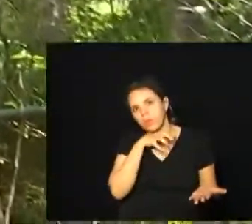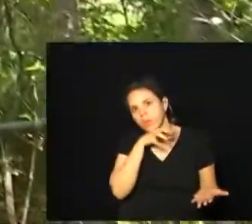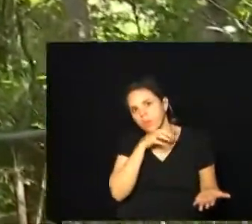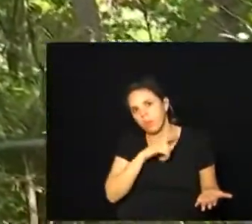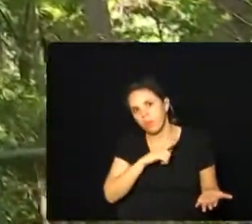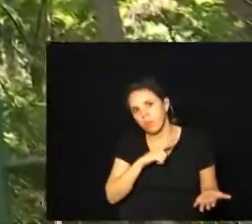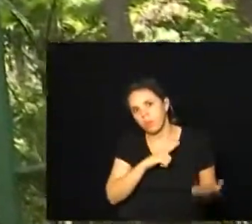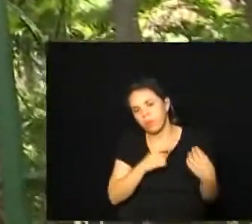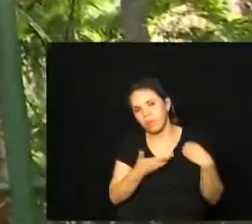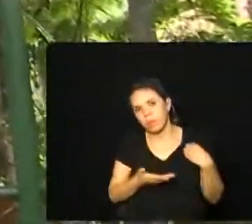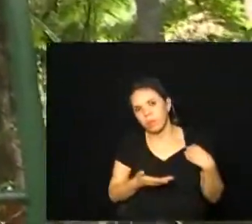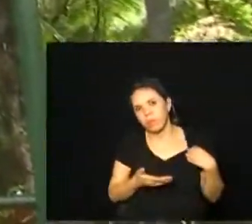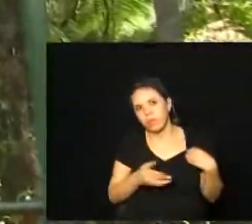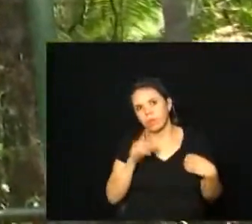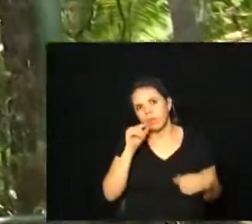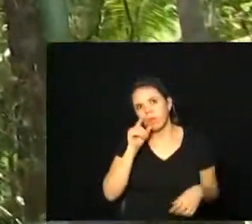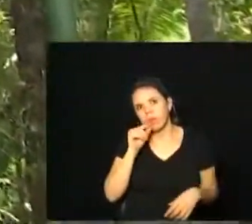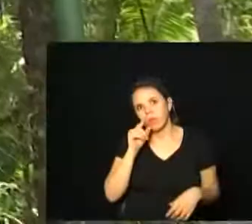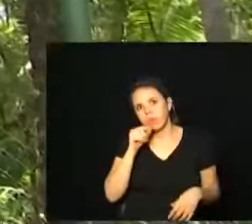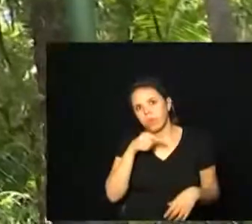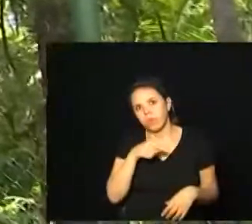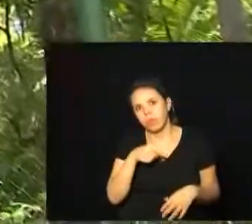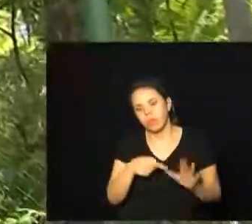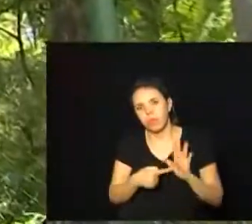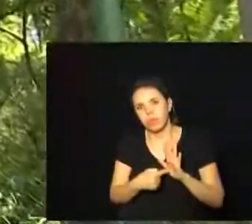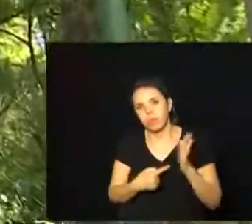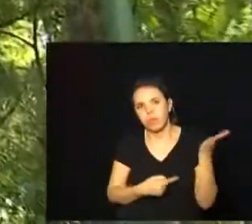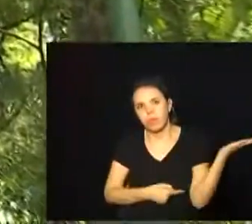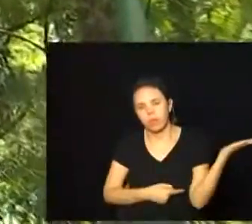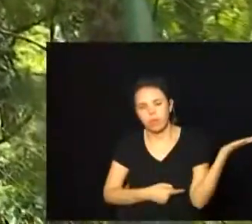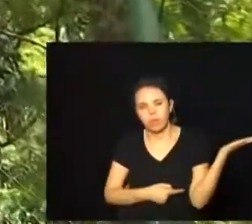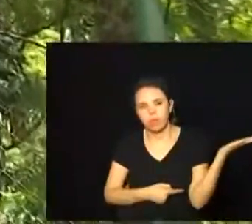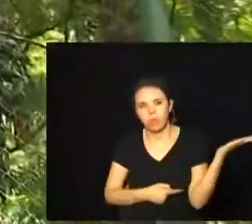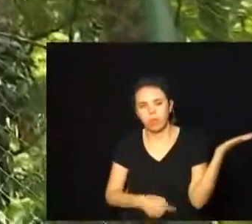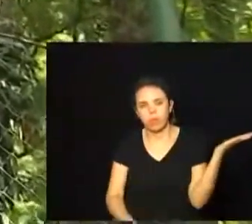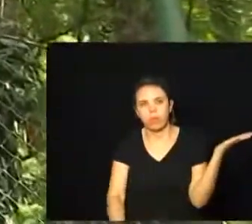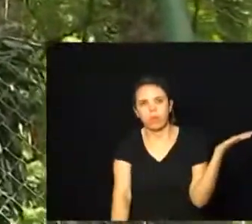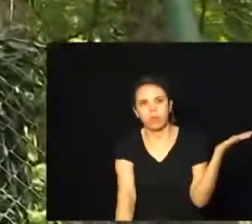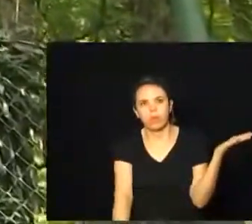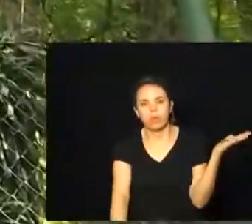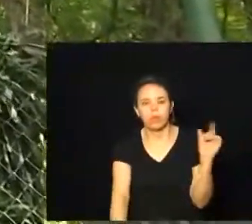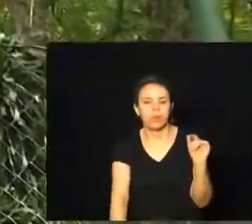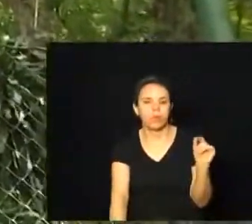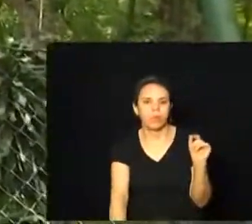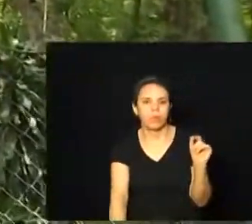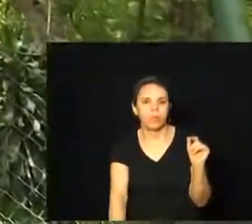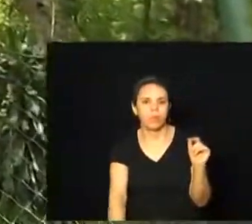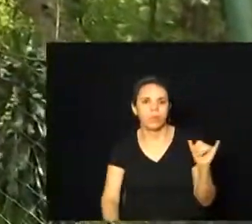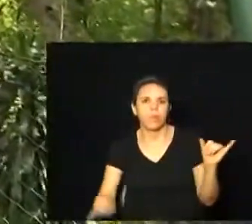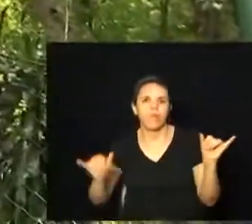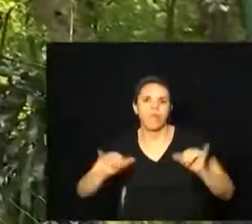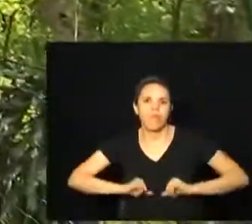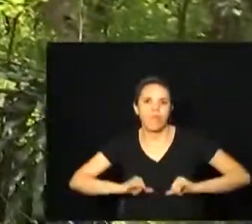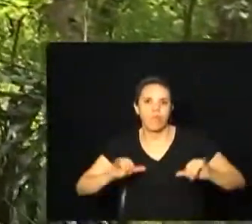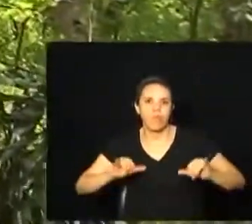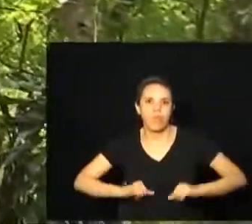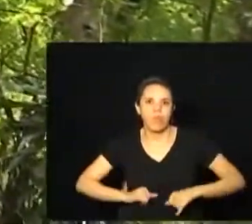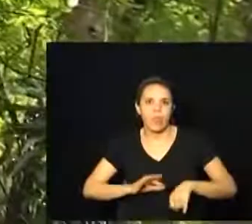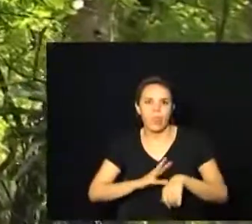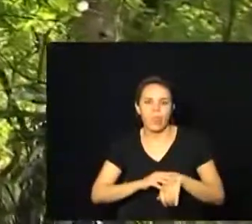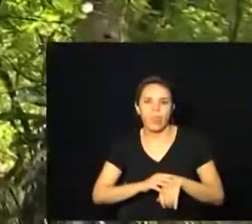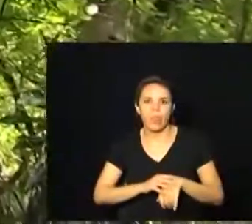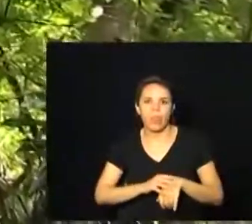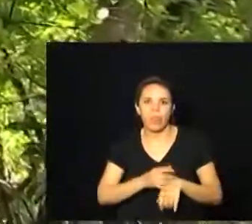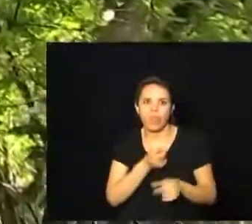temos um gavião, que vai ser mostrado nessa matéria, que sofreu aí uma lesão por disparo